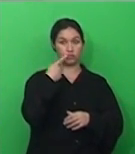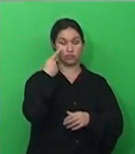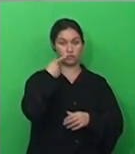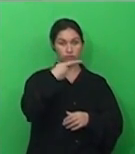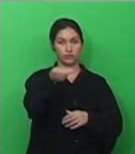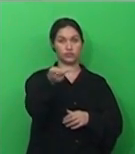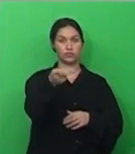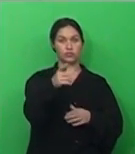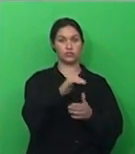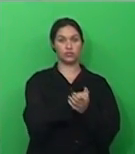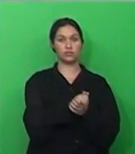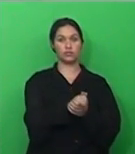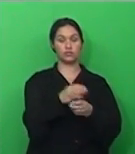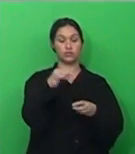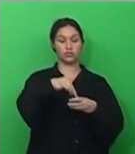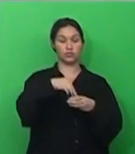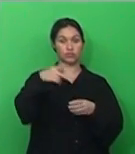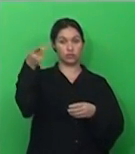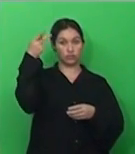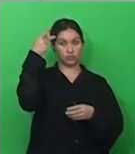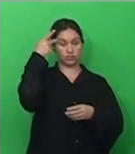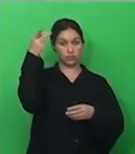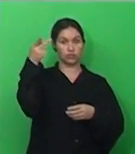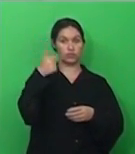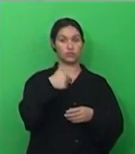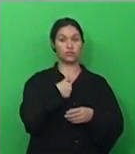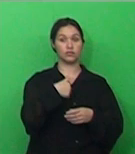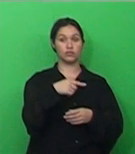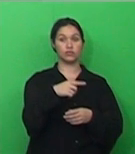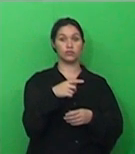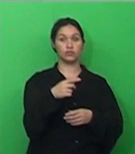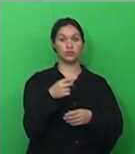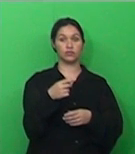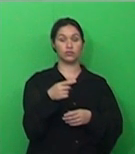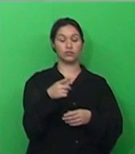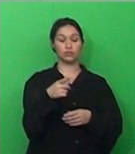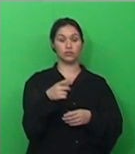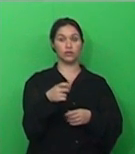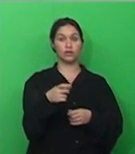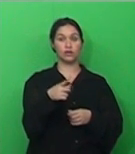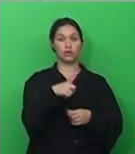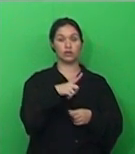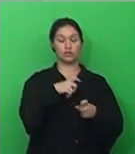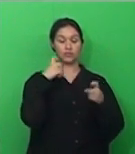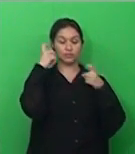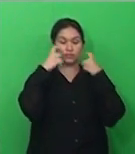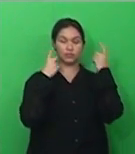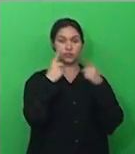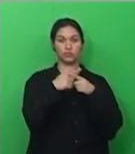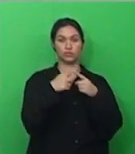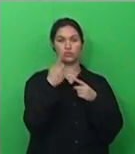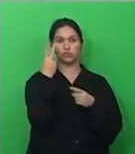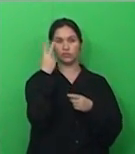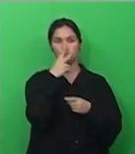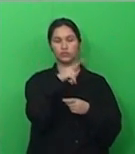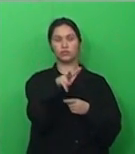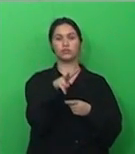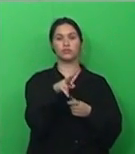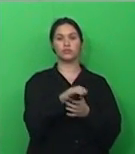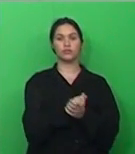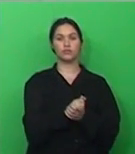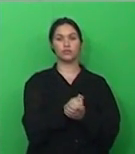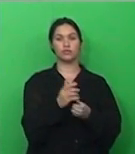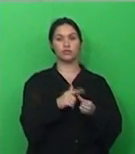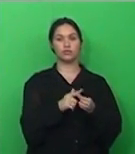Paulo, e também trago a preocupação que vi lá para cá, porque lá você vê no mercado público,